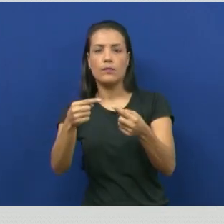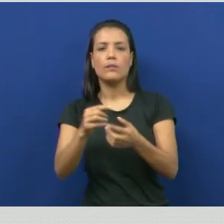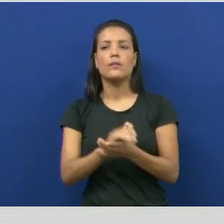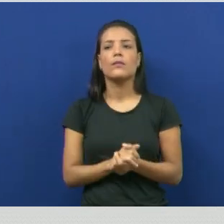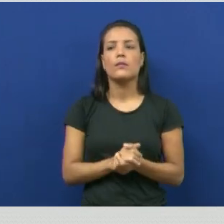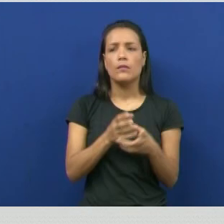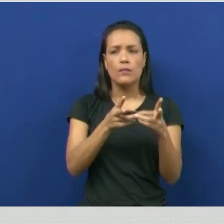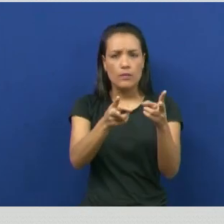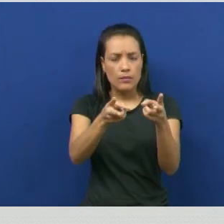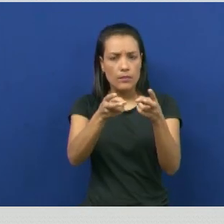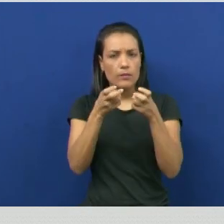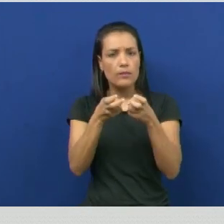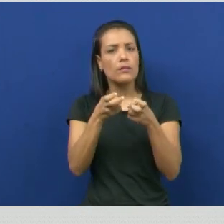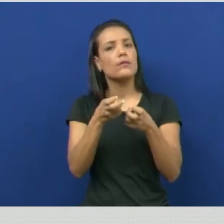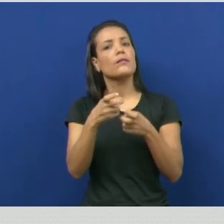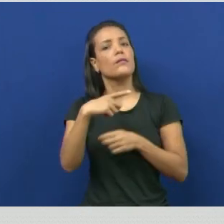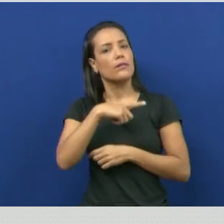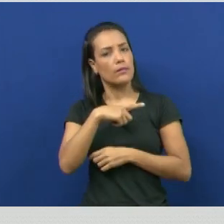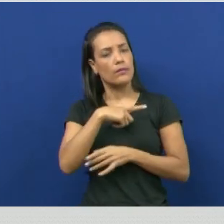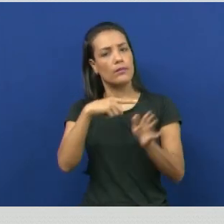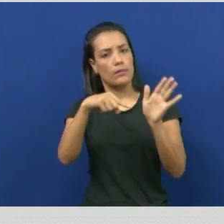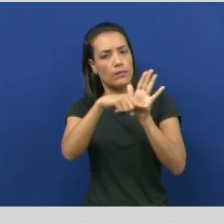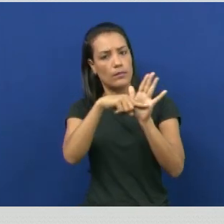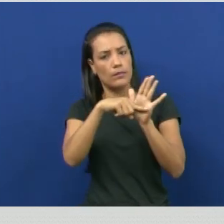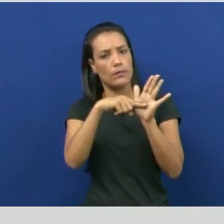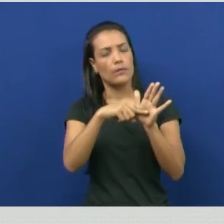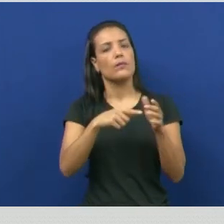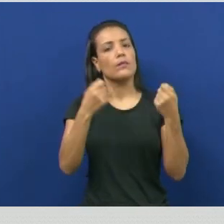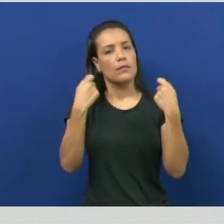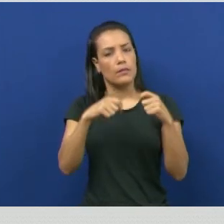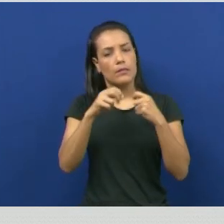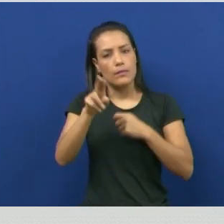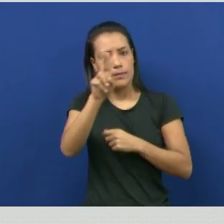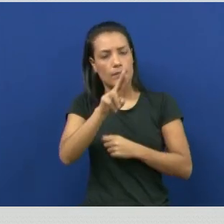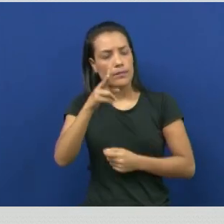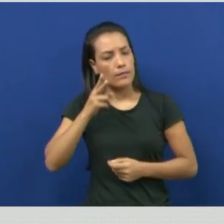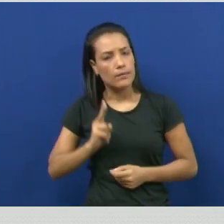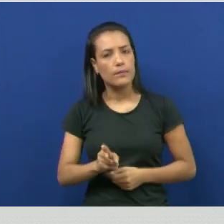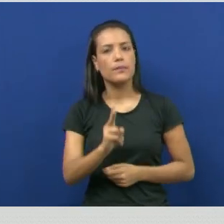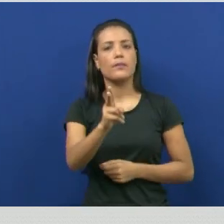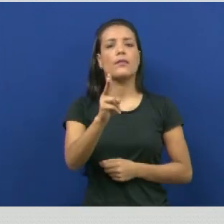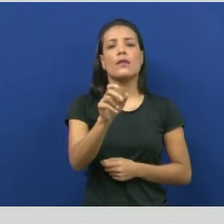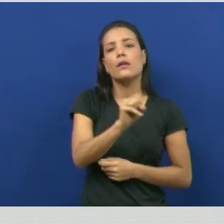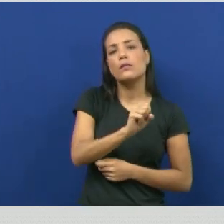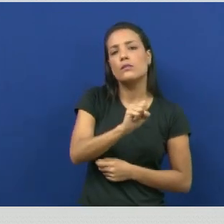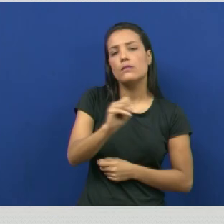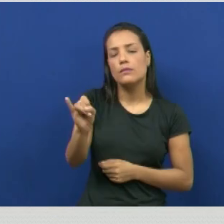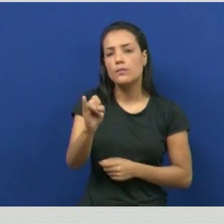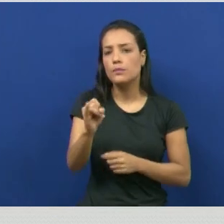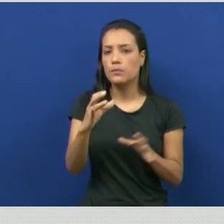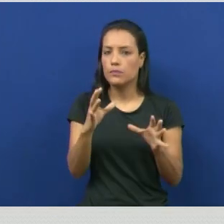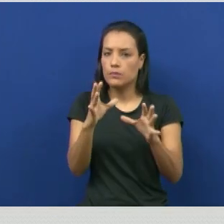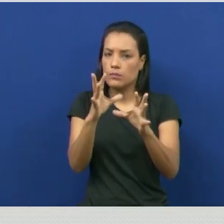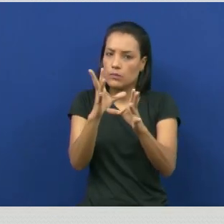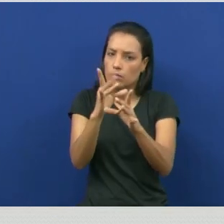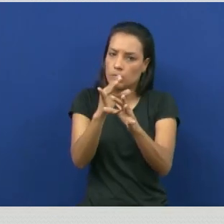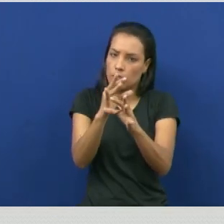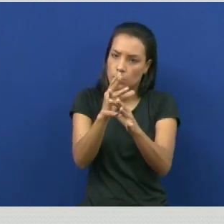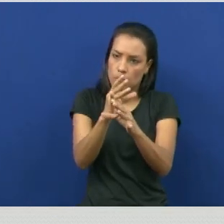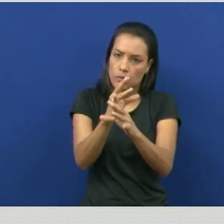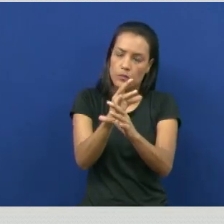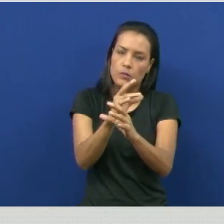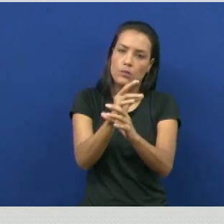o menos. Então, o menos tem que permanecer ali, tá bom? E aí, quando eu somo todas essas minhas dívidas, menos